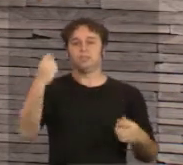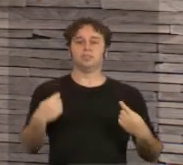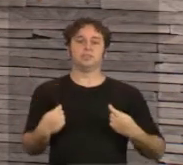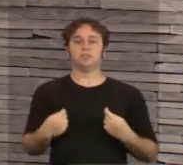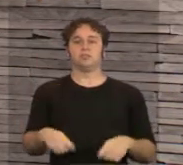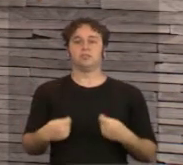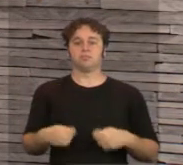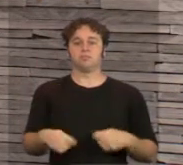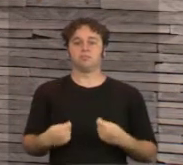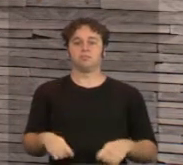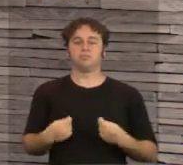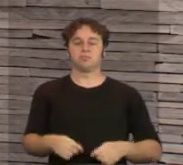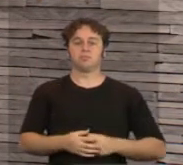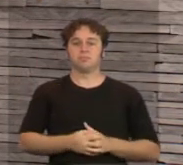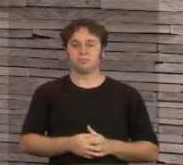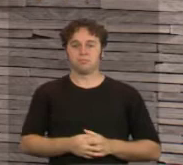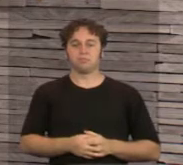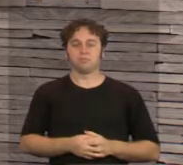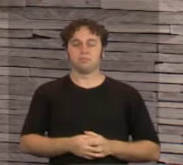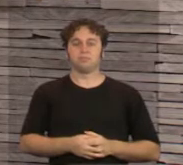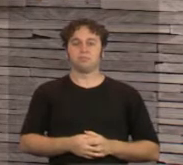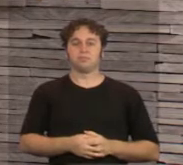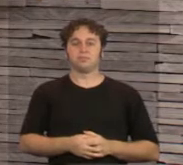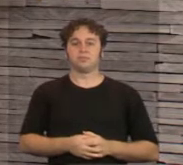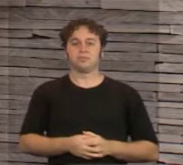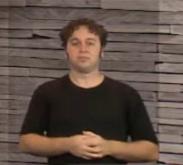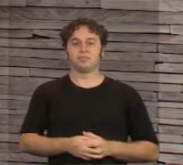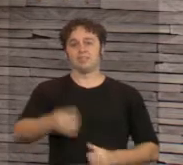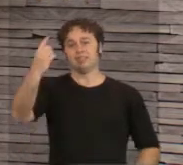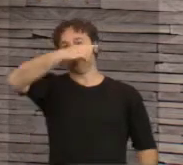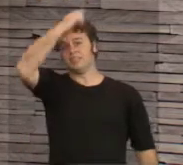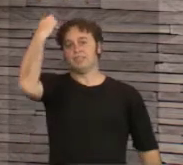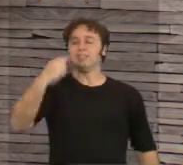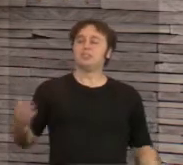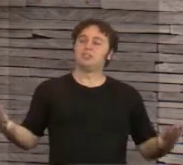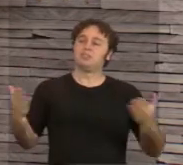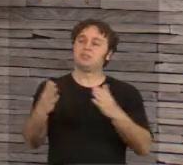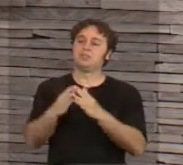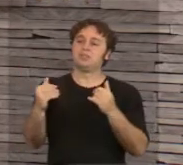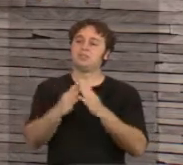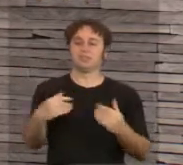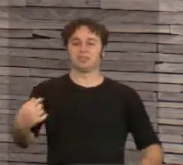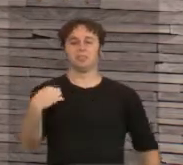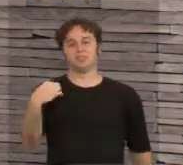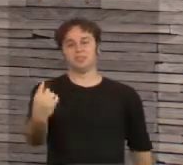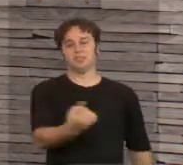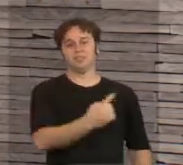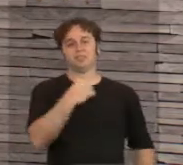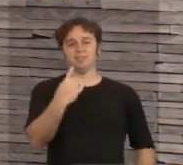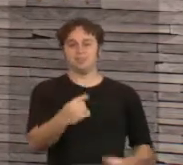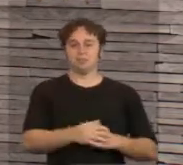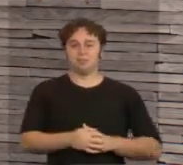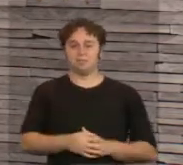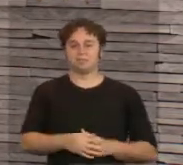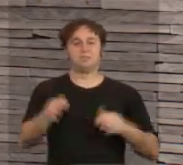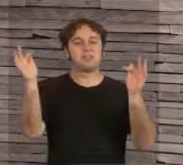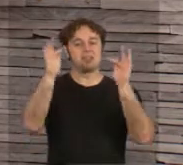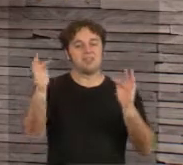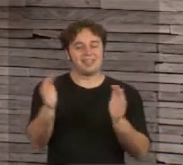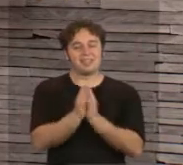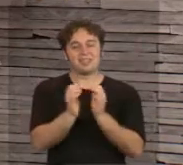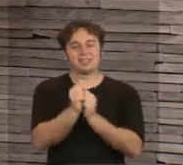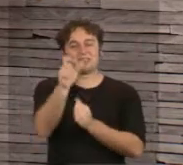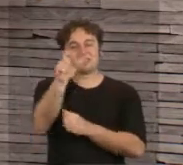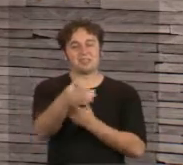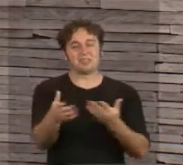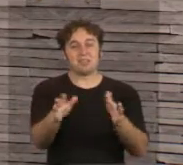céu e socorrei principalmente as que mais precisarem. Santo Isidoro, rogai por nós. Fiquei muito feliz de rezar